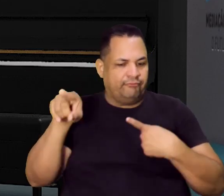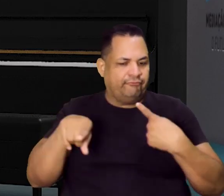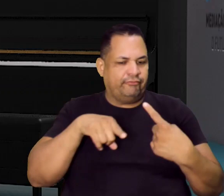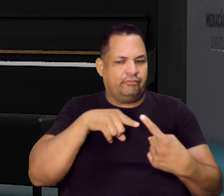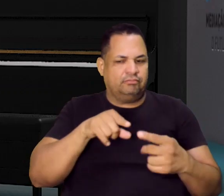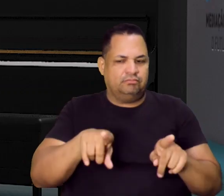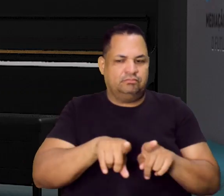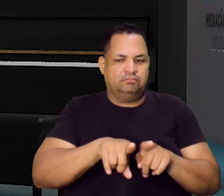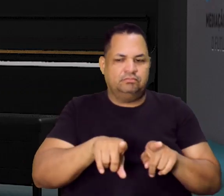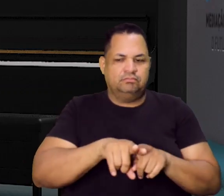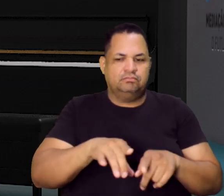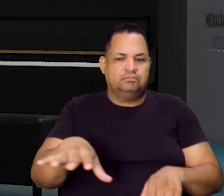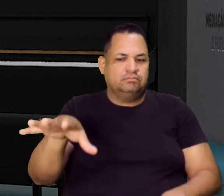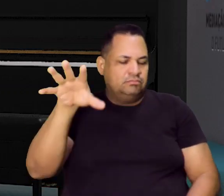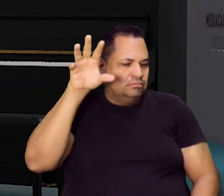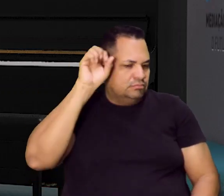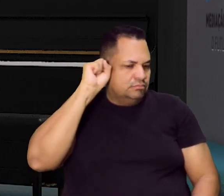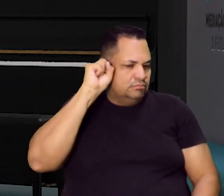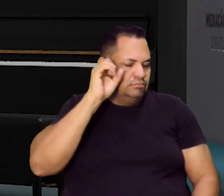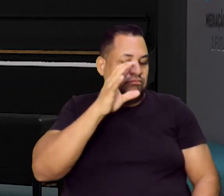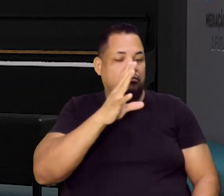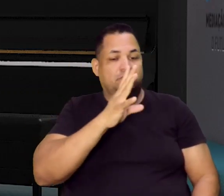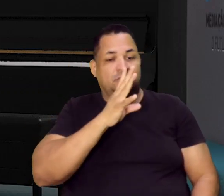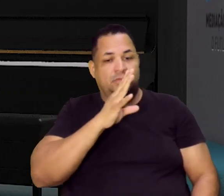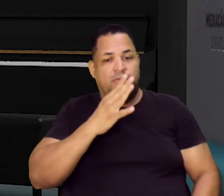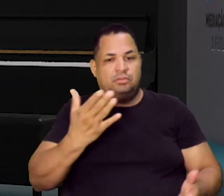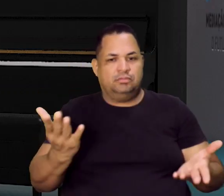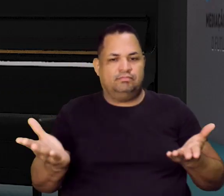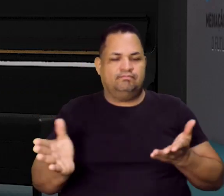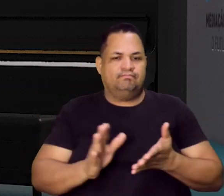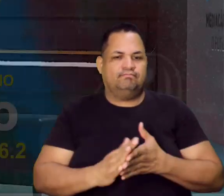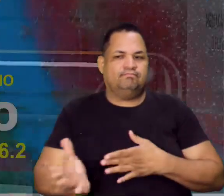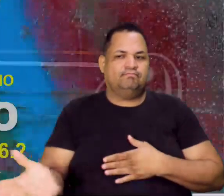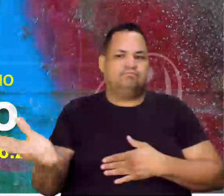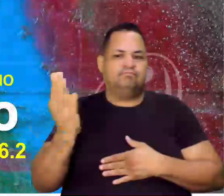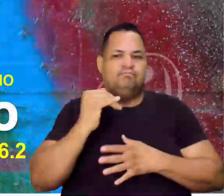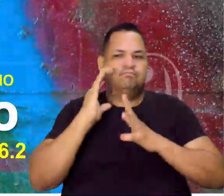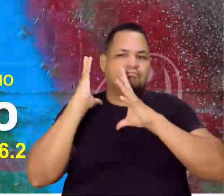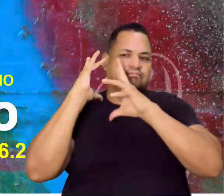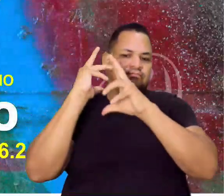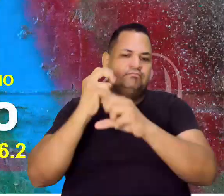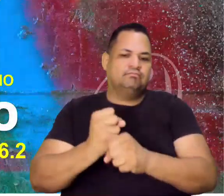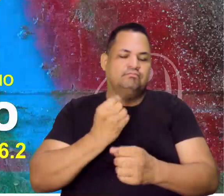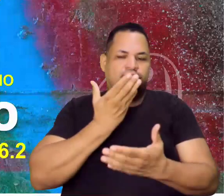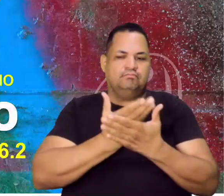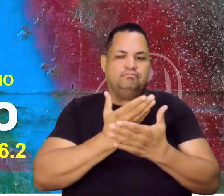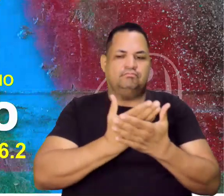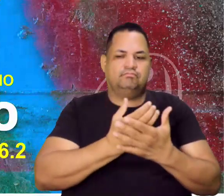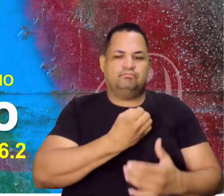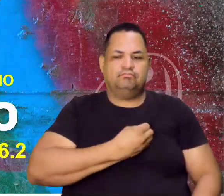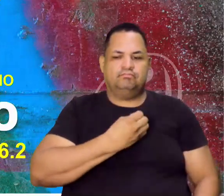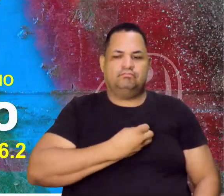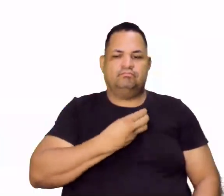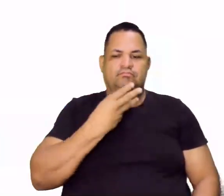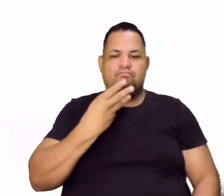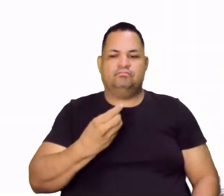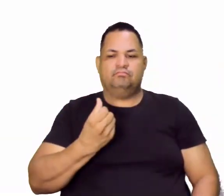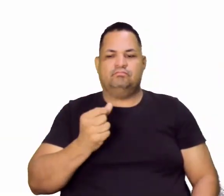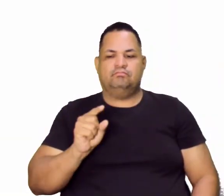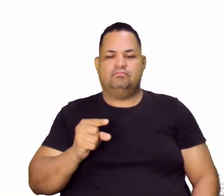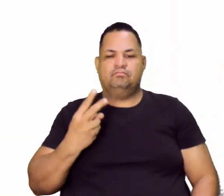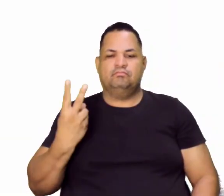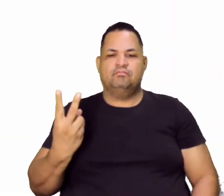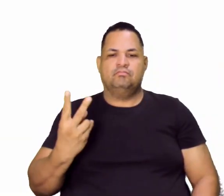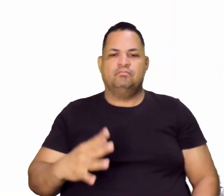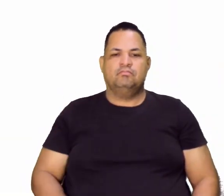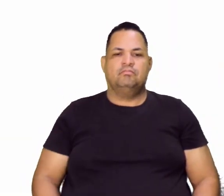está ouvindo e assistindo. Então, vamos lá, vamos fazer a revisão, aula 36.2.